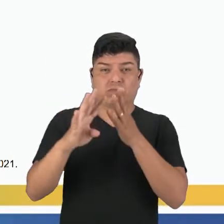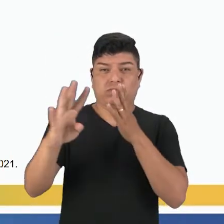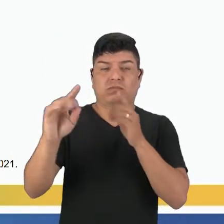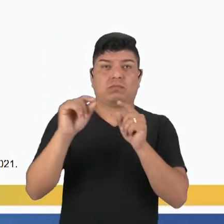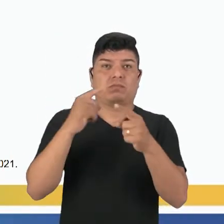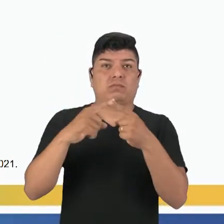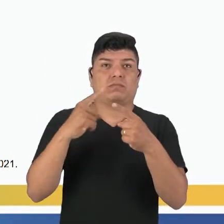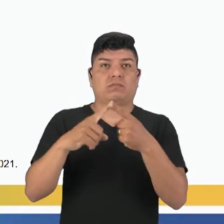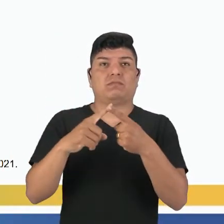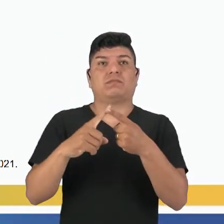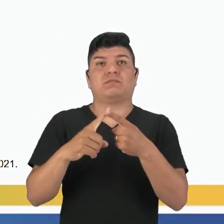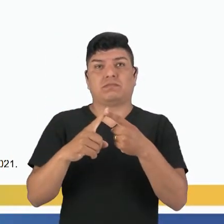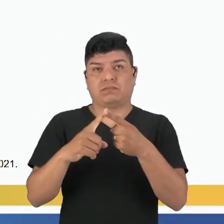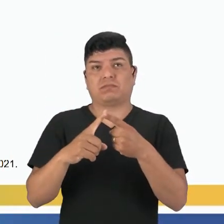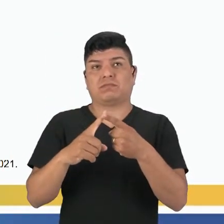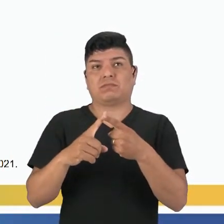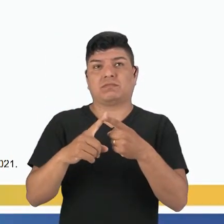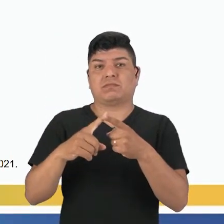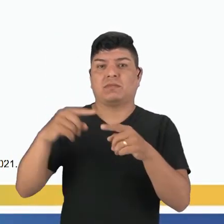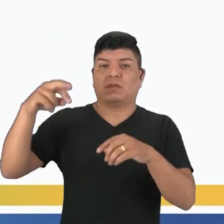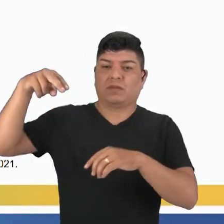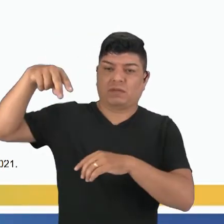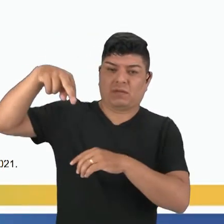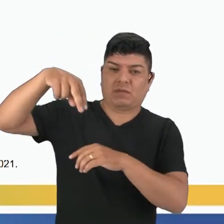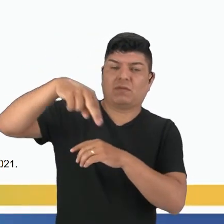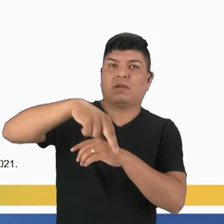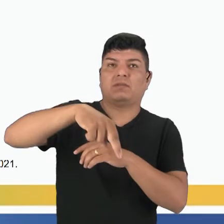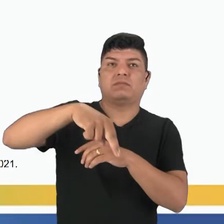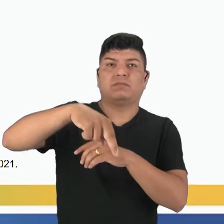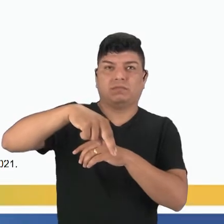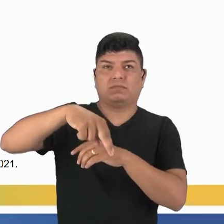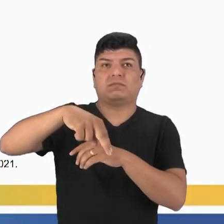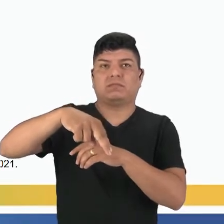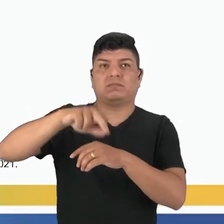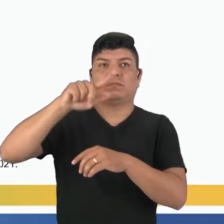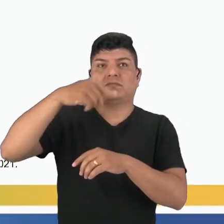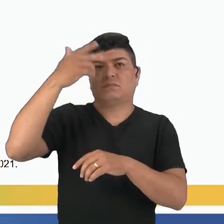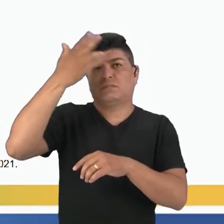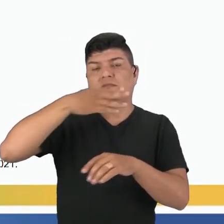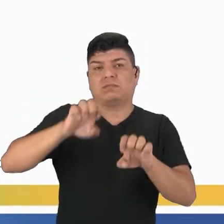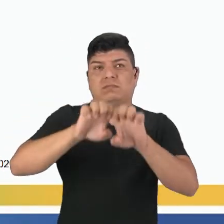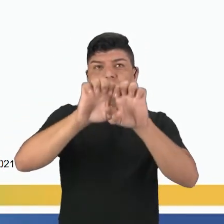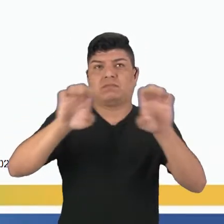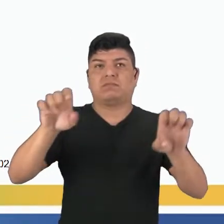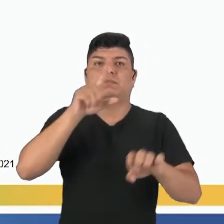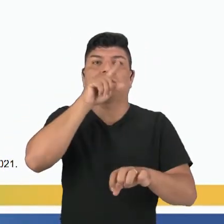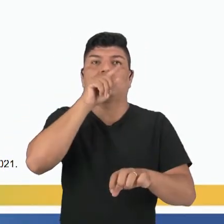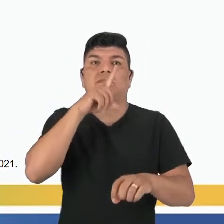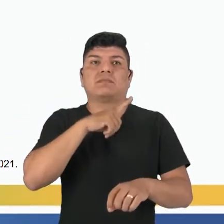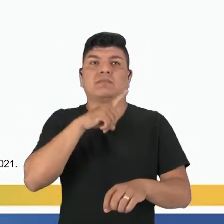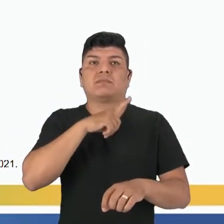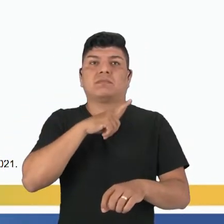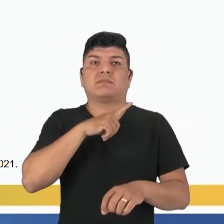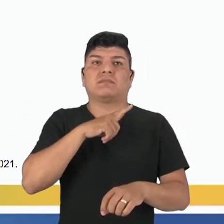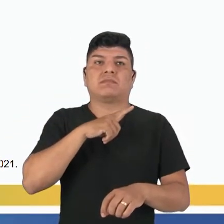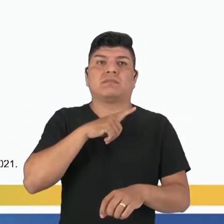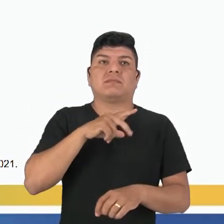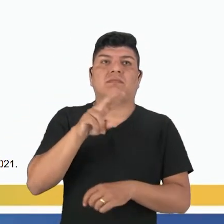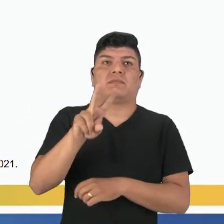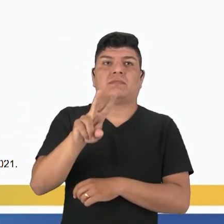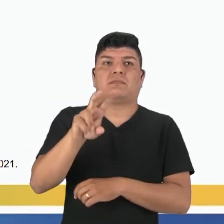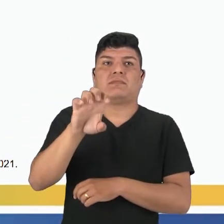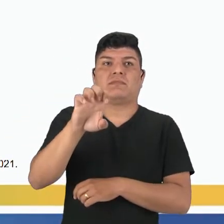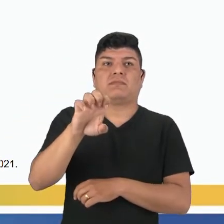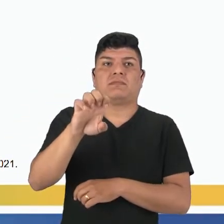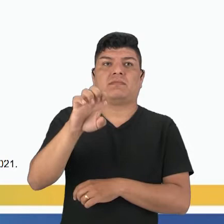dele o flocão vai descendo, ele vai indo lá para o chão. Aquelas estruturas ali na frente onde estão os passarinhos se chamam vertentes.